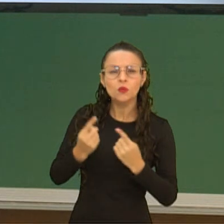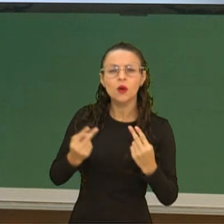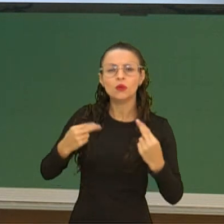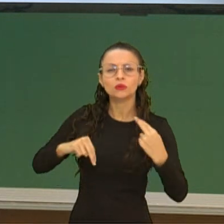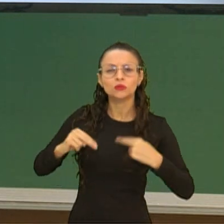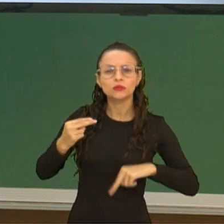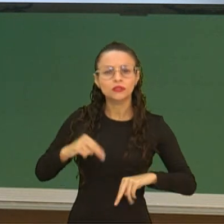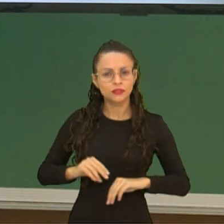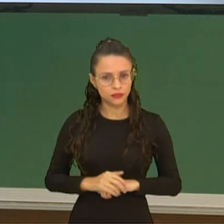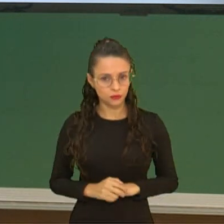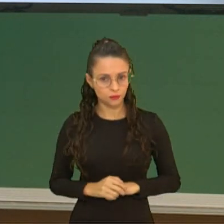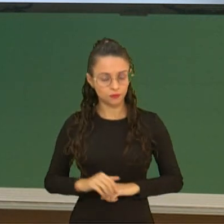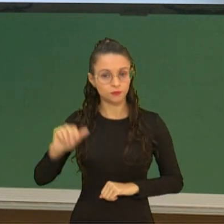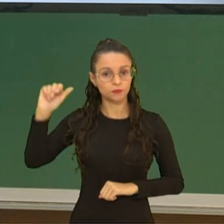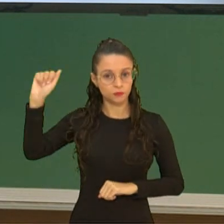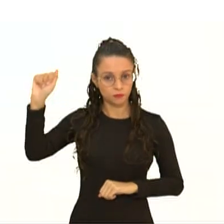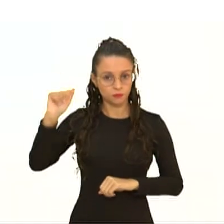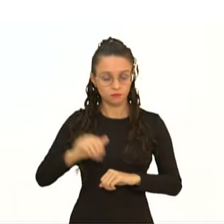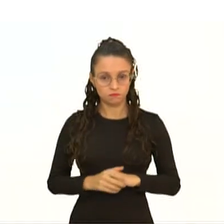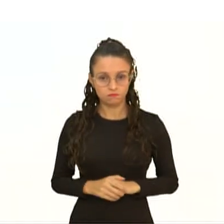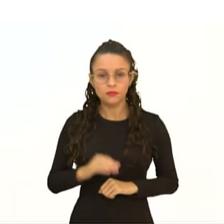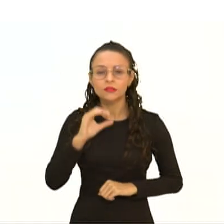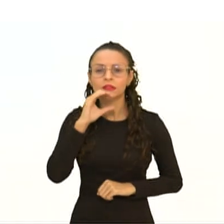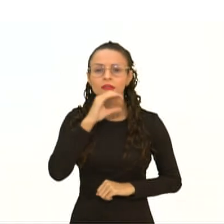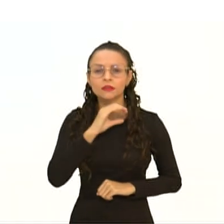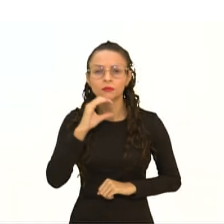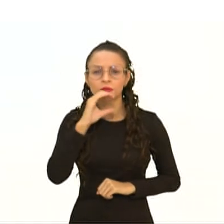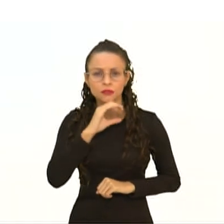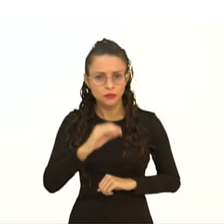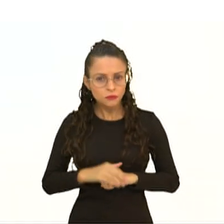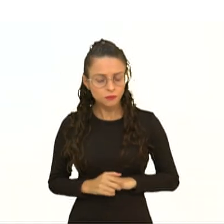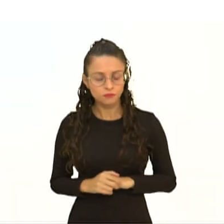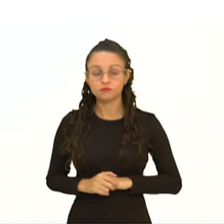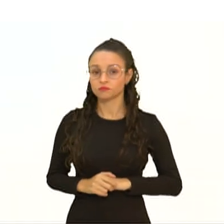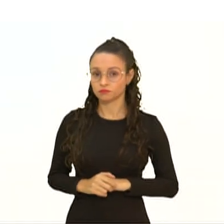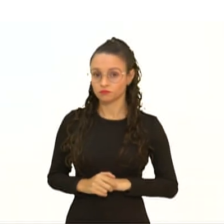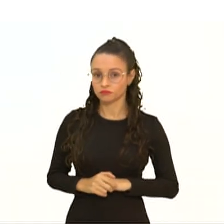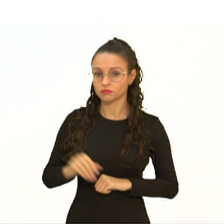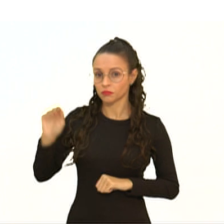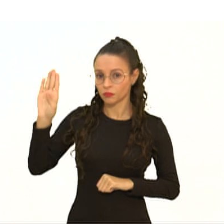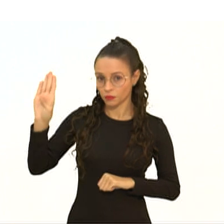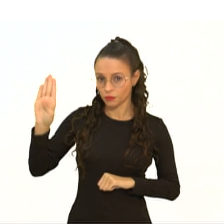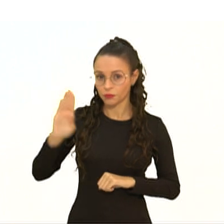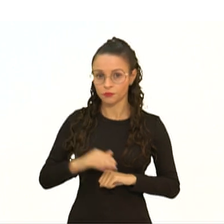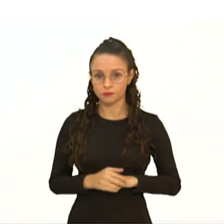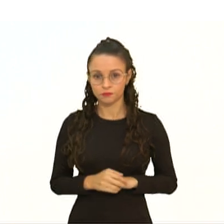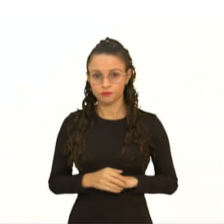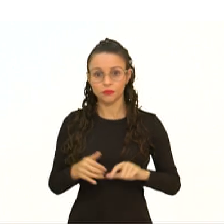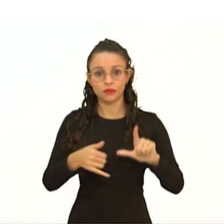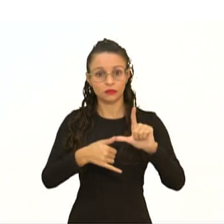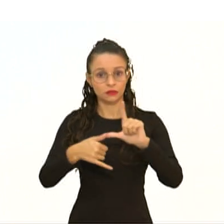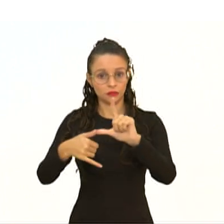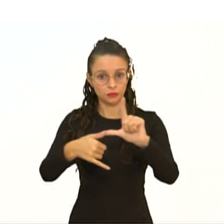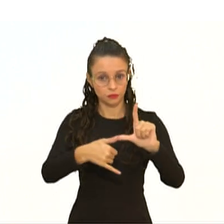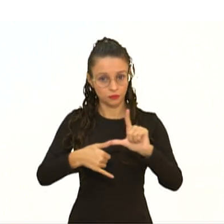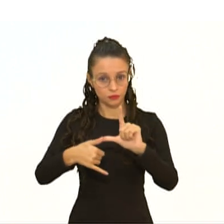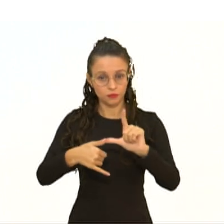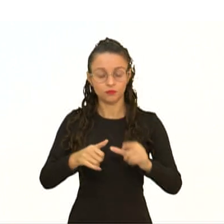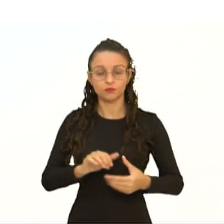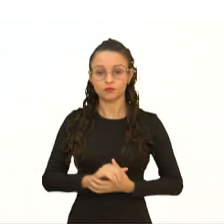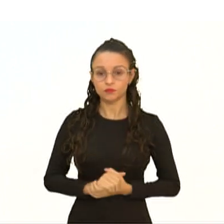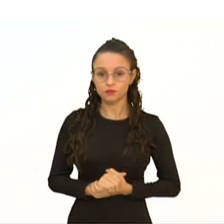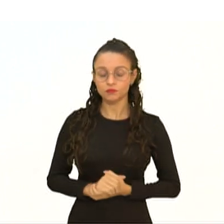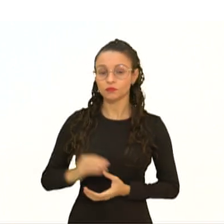falando alternativa a são os carboidratos a alternativa b são os lipídios